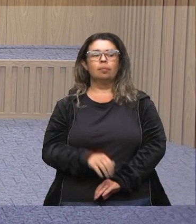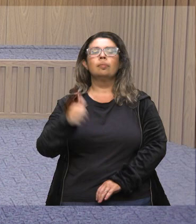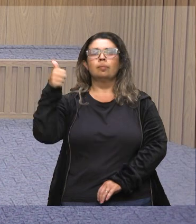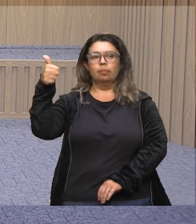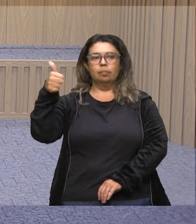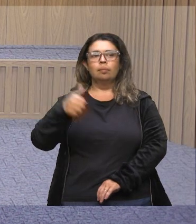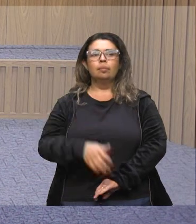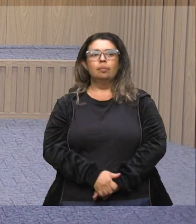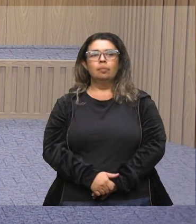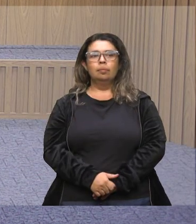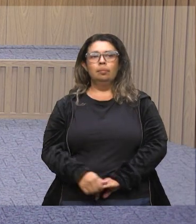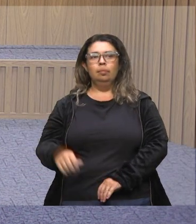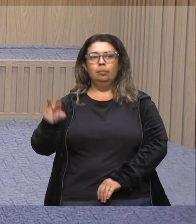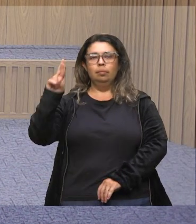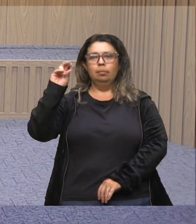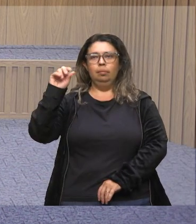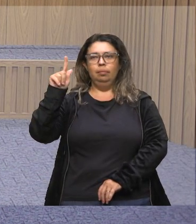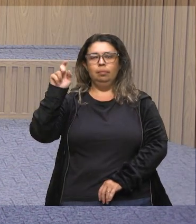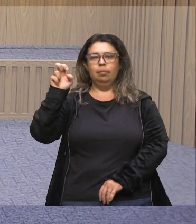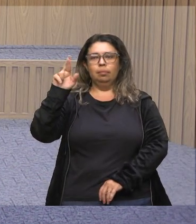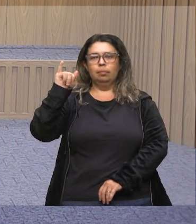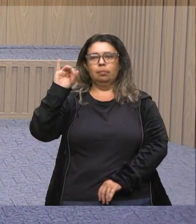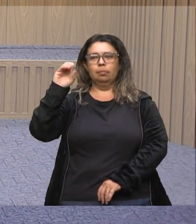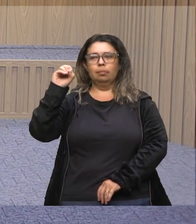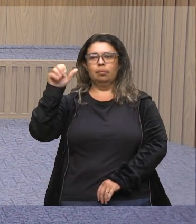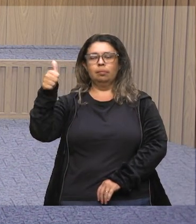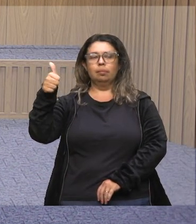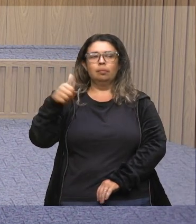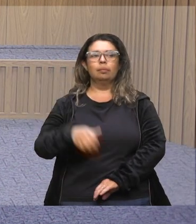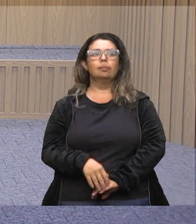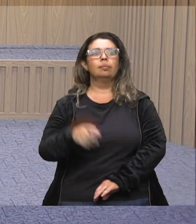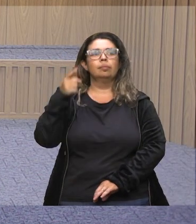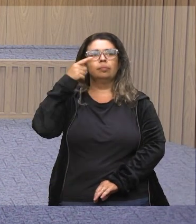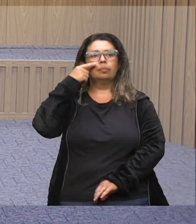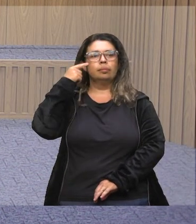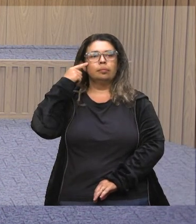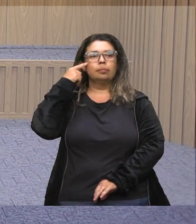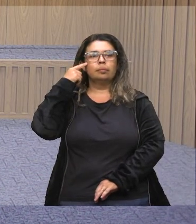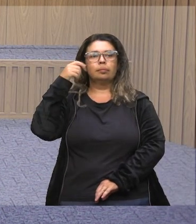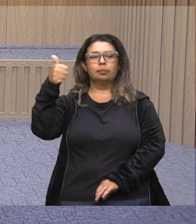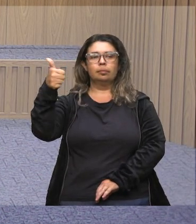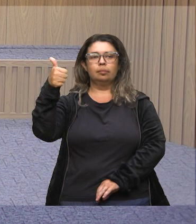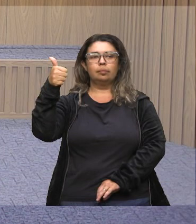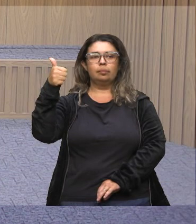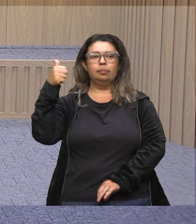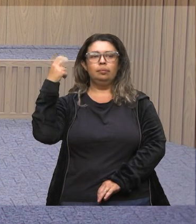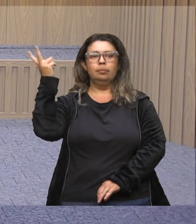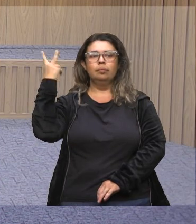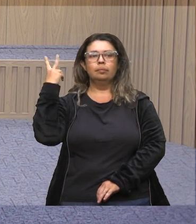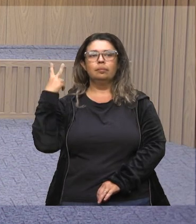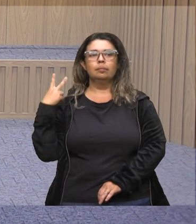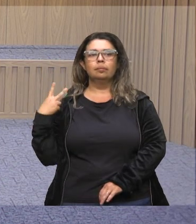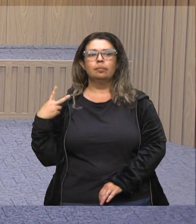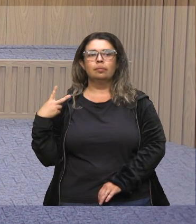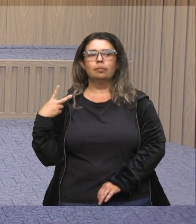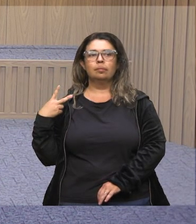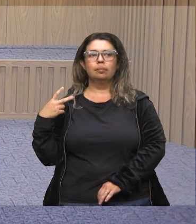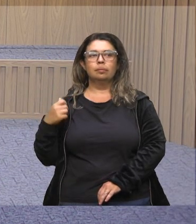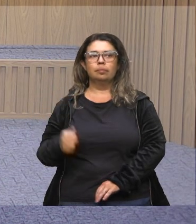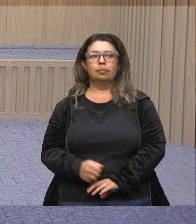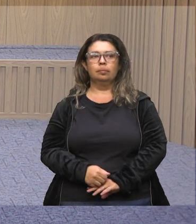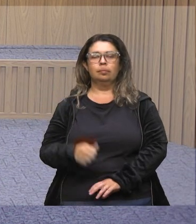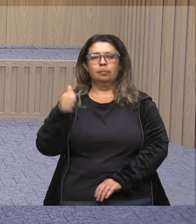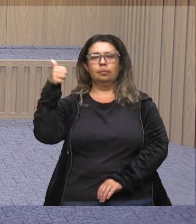Presente. Rogério Garcia do Nascimento. Presente. Vinícius Guilherme Simile. Presente. Viviane Aparecida Delmassa